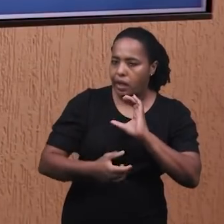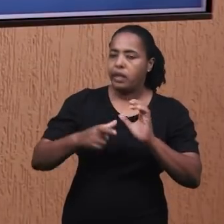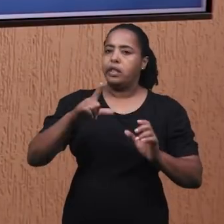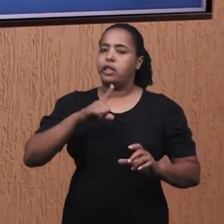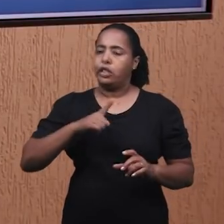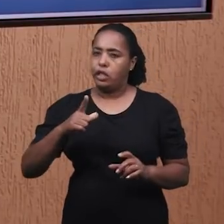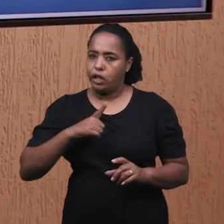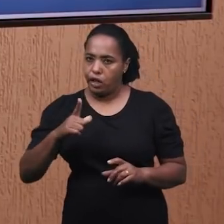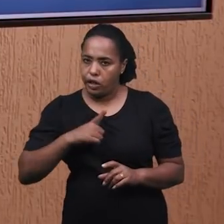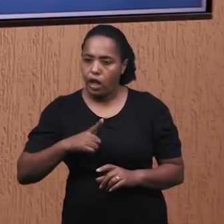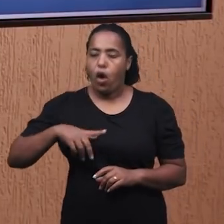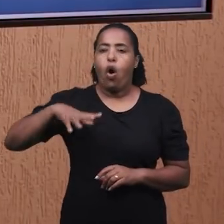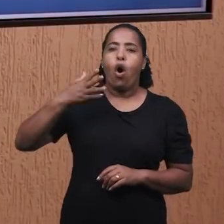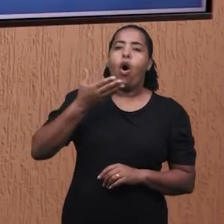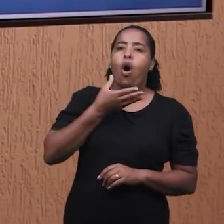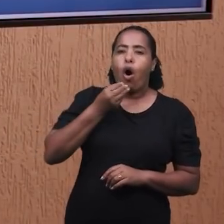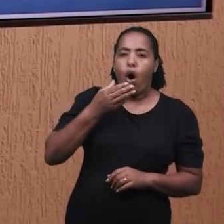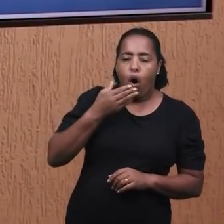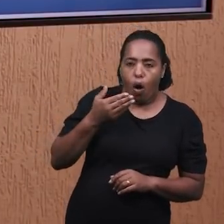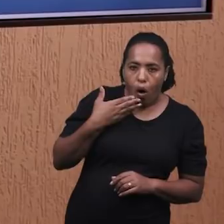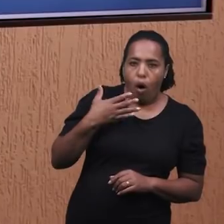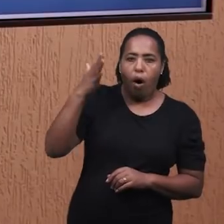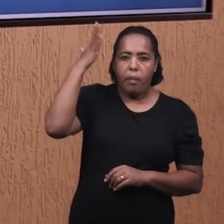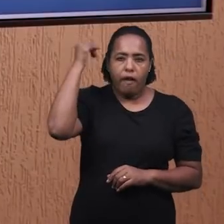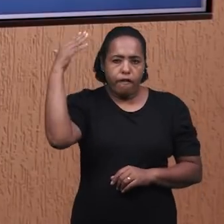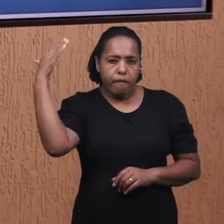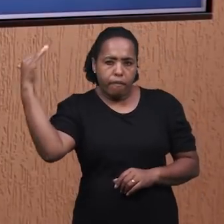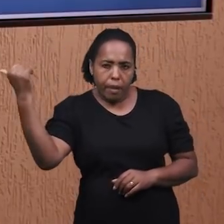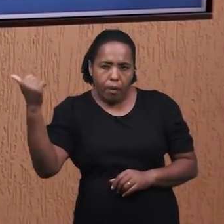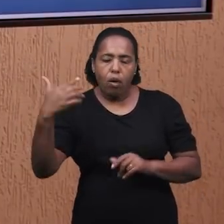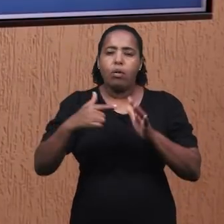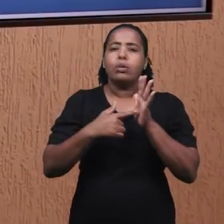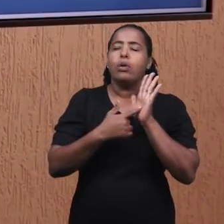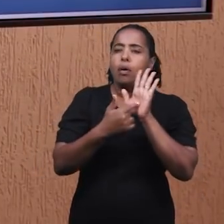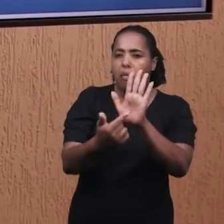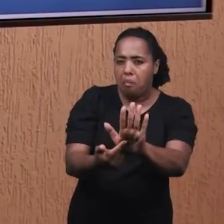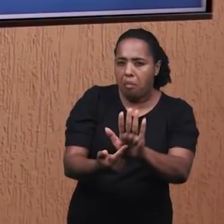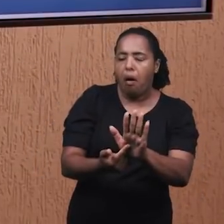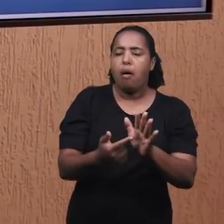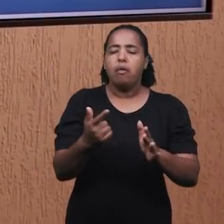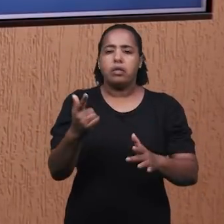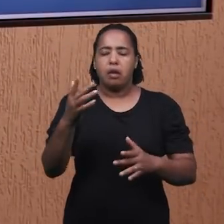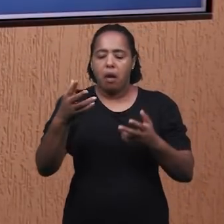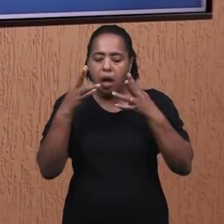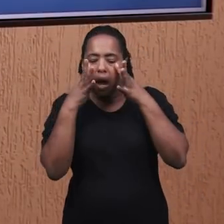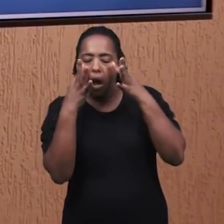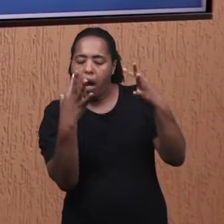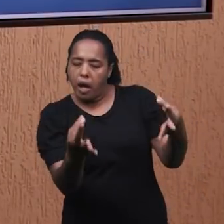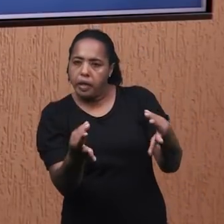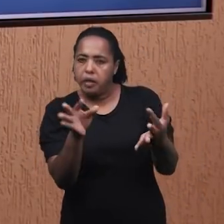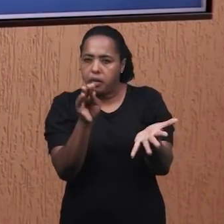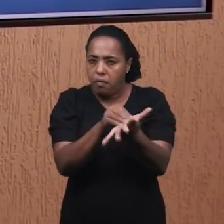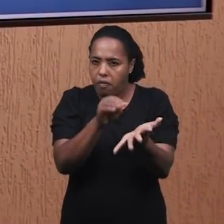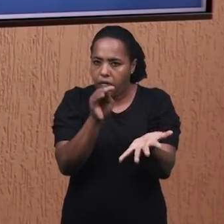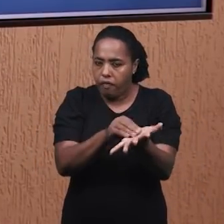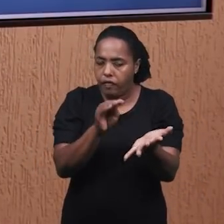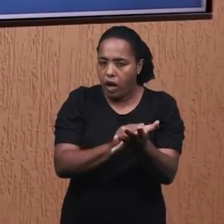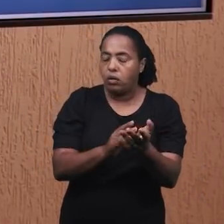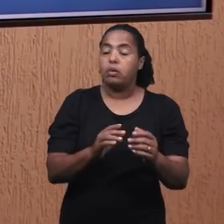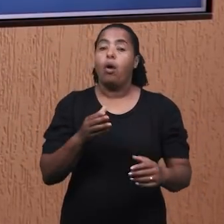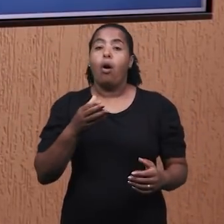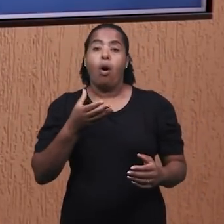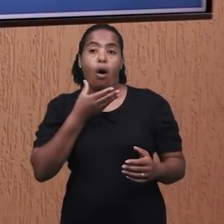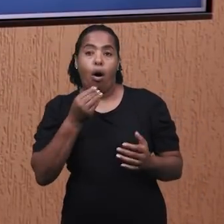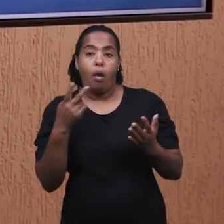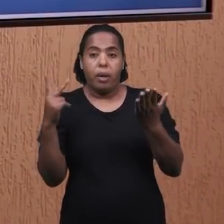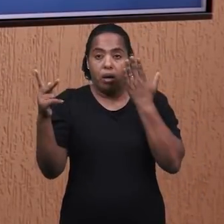Shakespeare fala na sua obra Henrique VIII do mal da atenção. Esse livro é de um psiquiatra